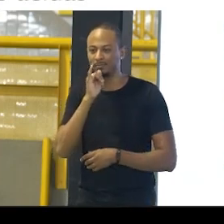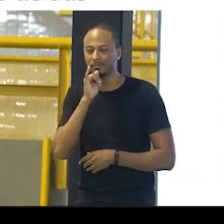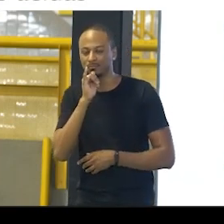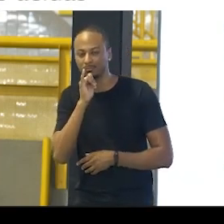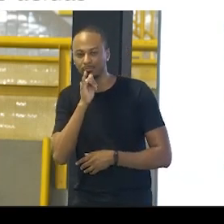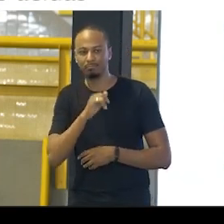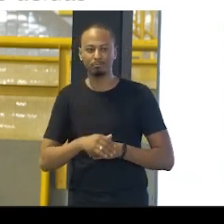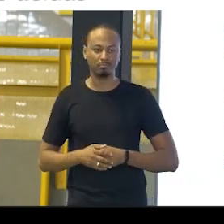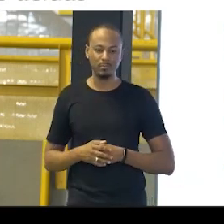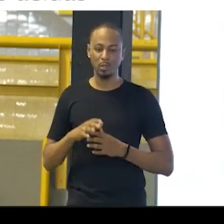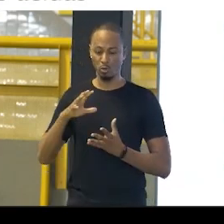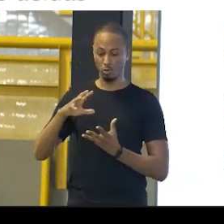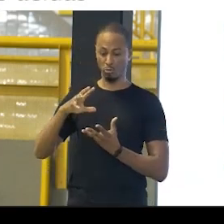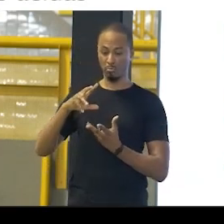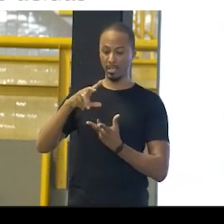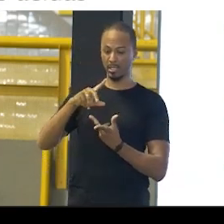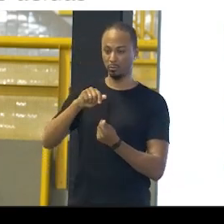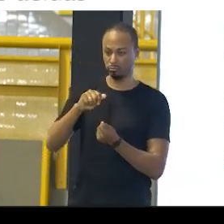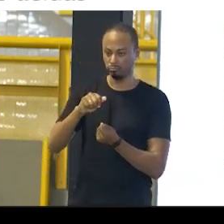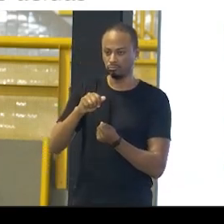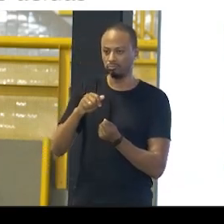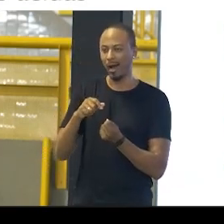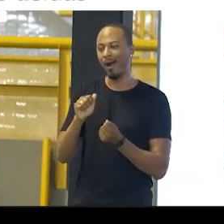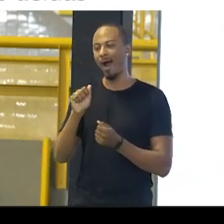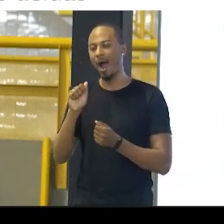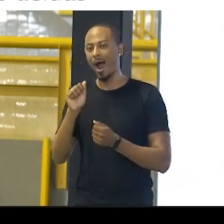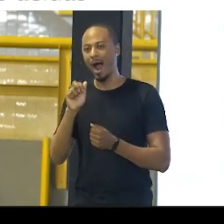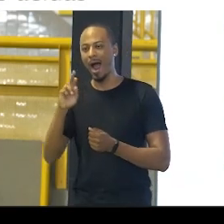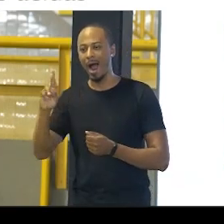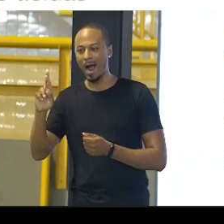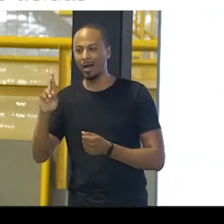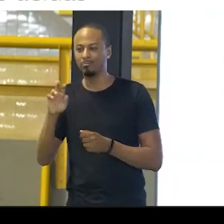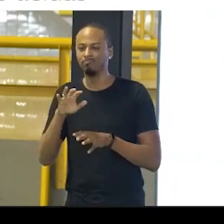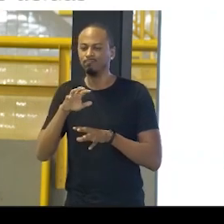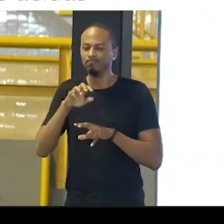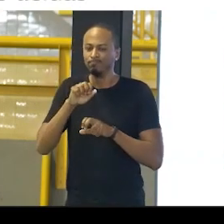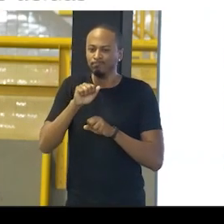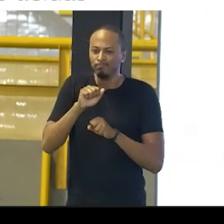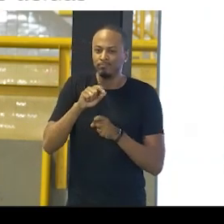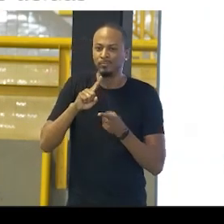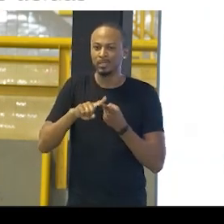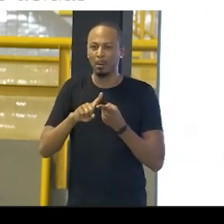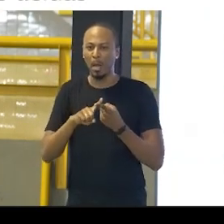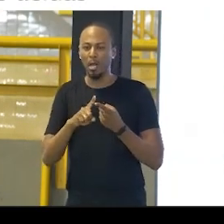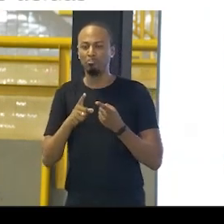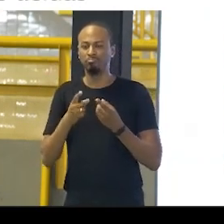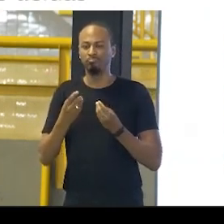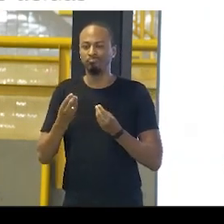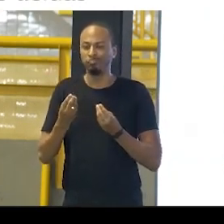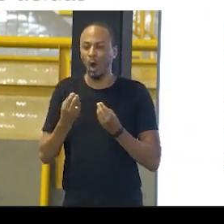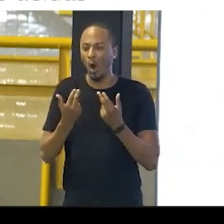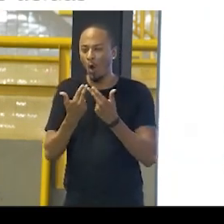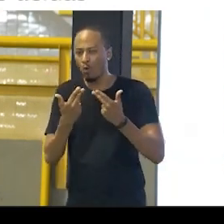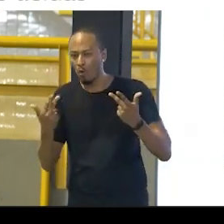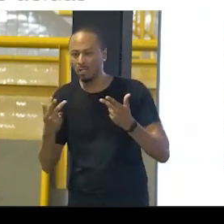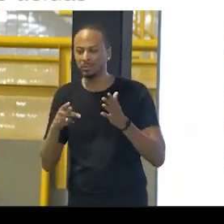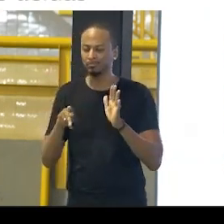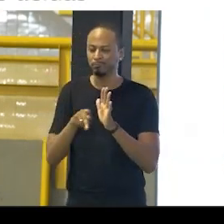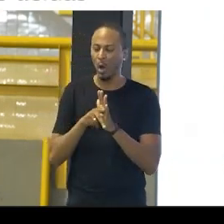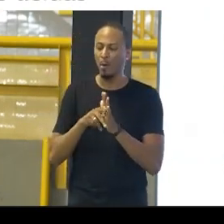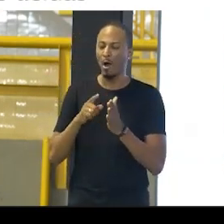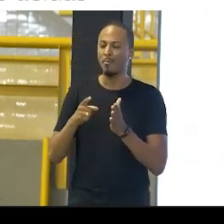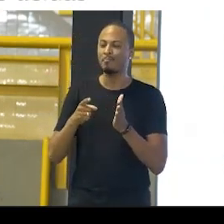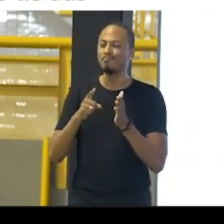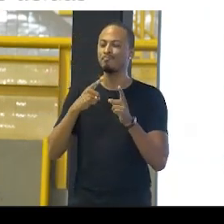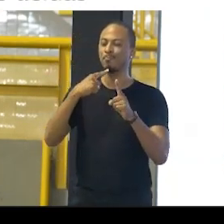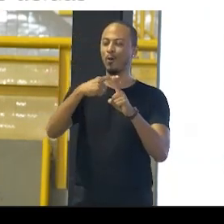nesse planeta que a gente habita. E, obviamente, quando você potencializa essa retenção, aí você tem o chamado efeito